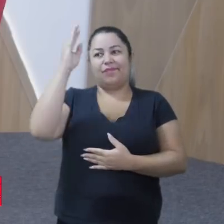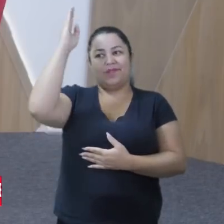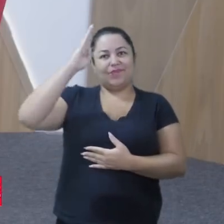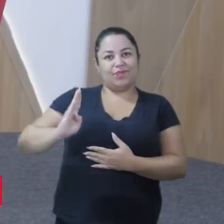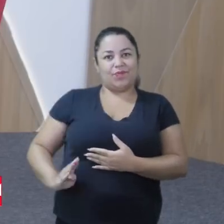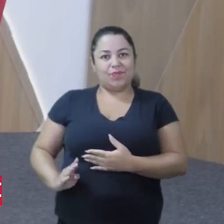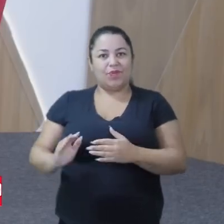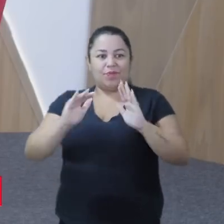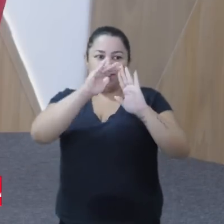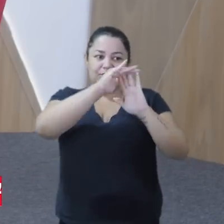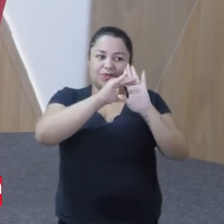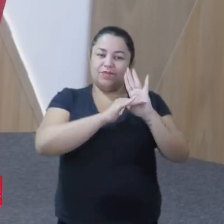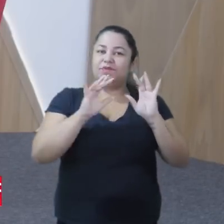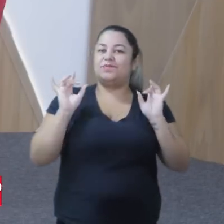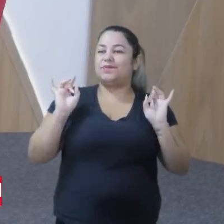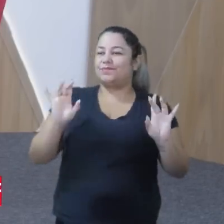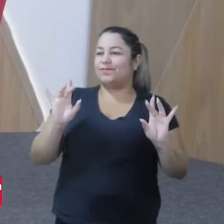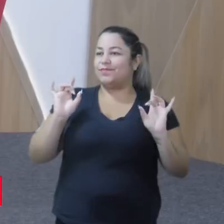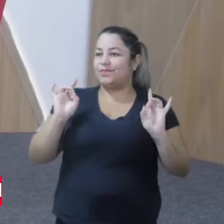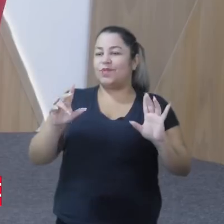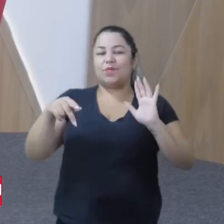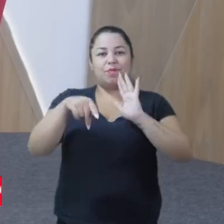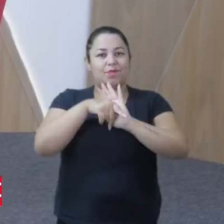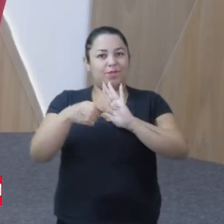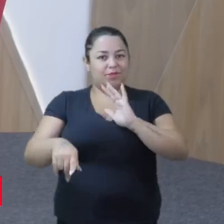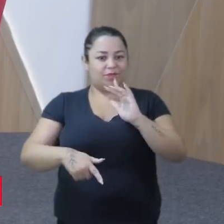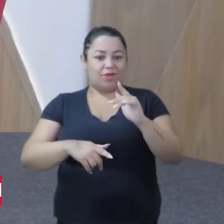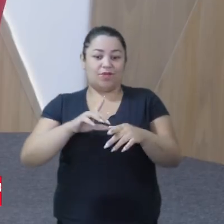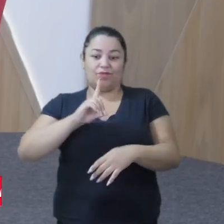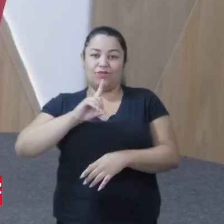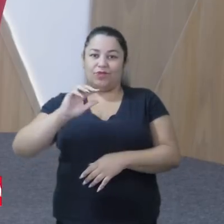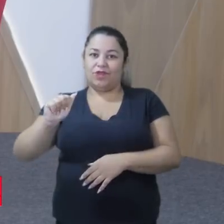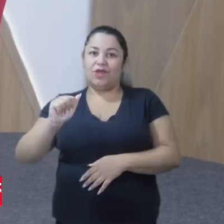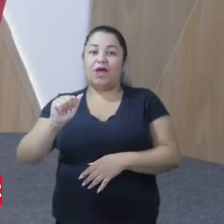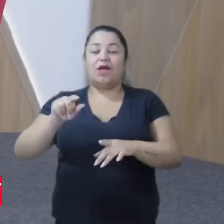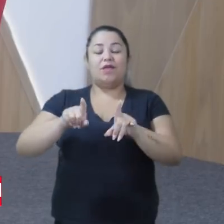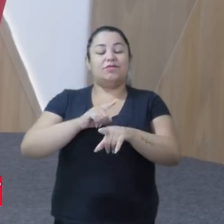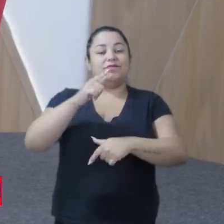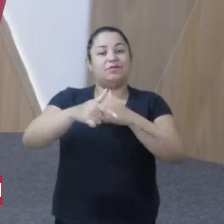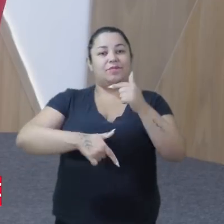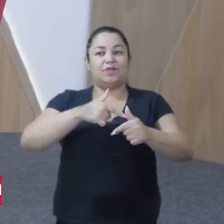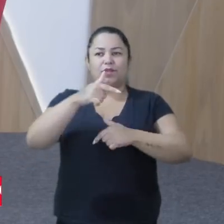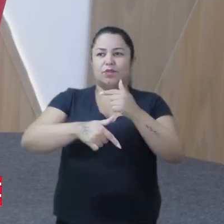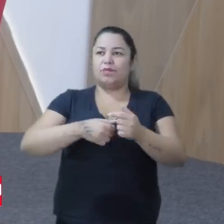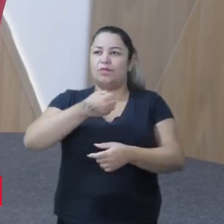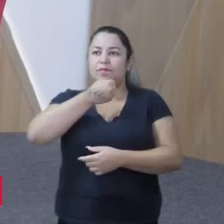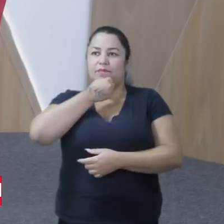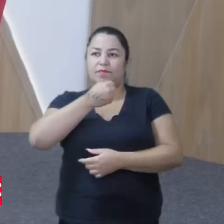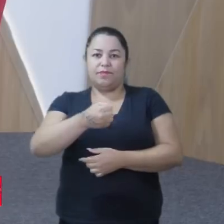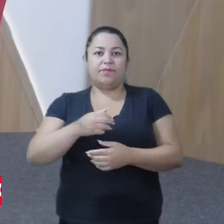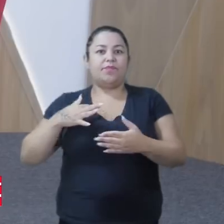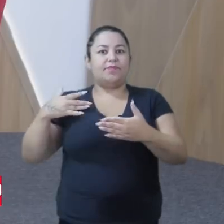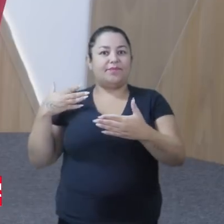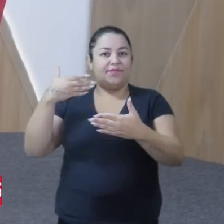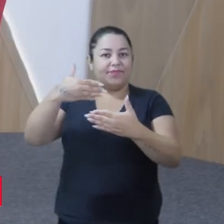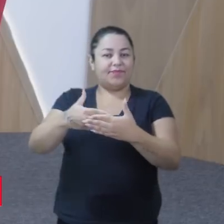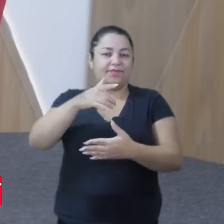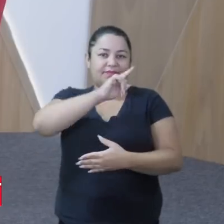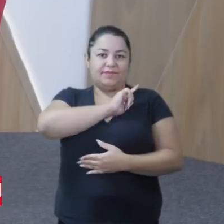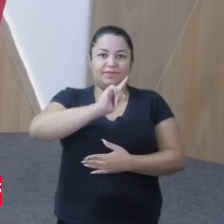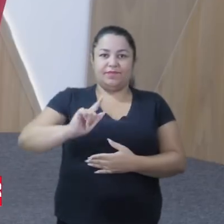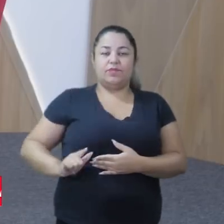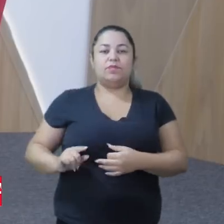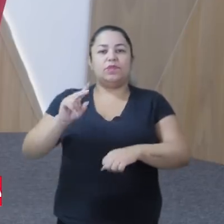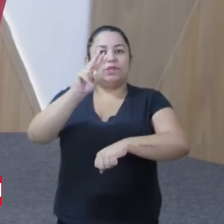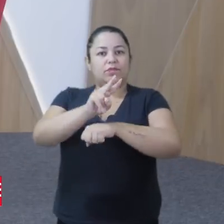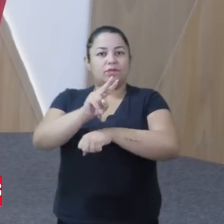Um programa especial dedicado ao Dia do Trabalhador e da Trabalhadora, com reportagens sobre os avanços do governo na defesa